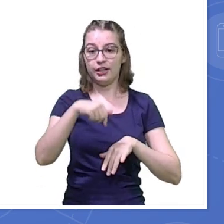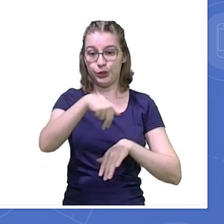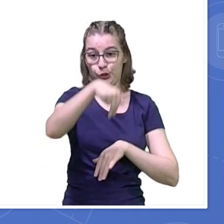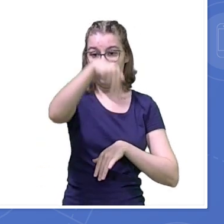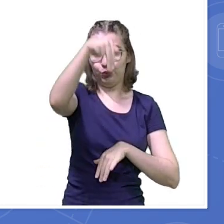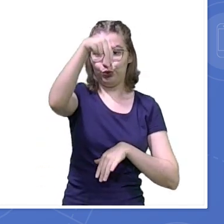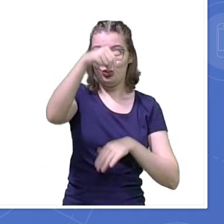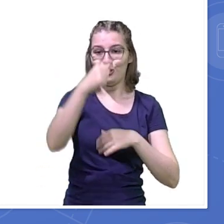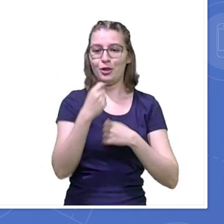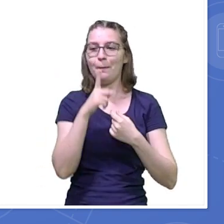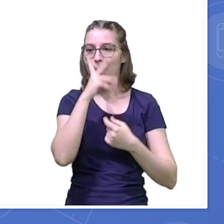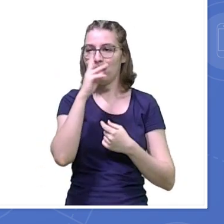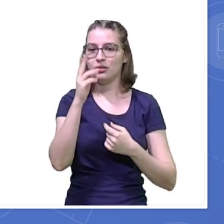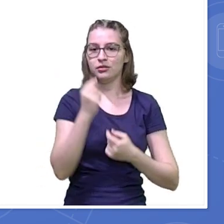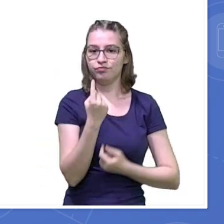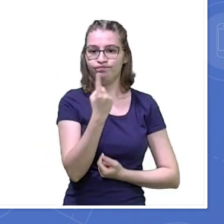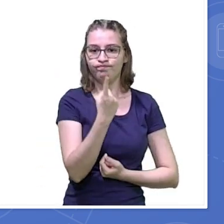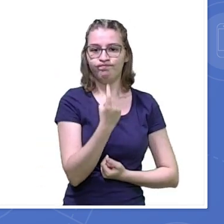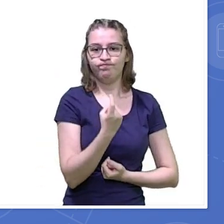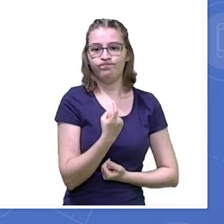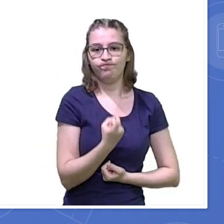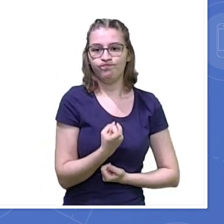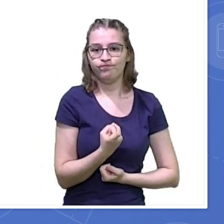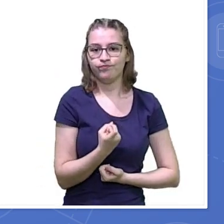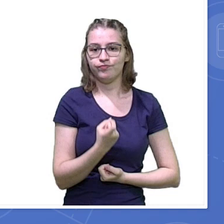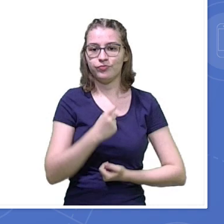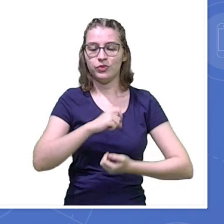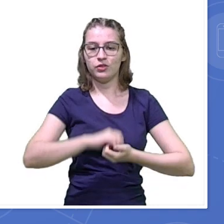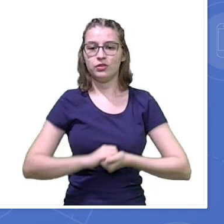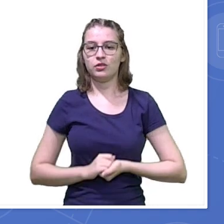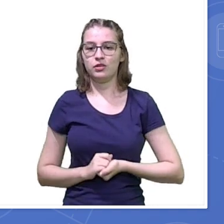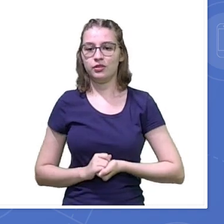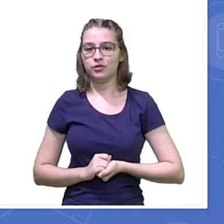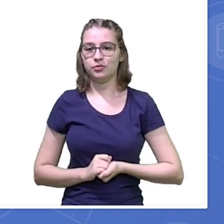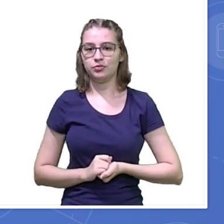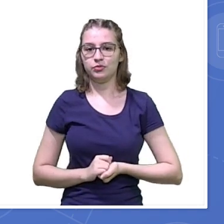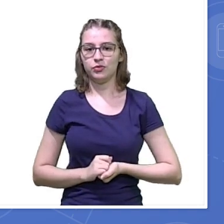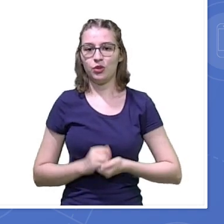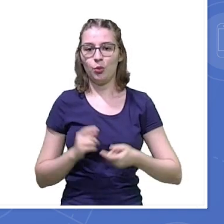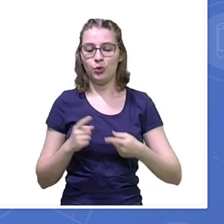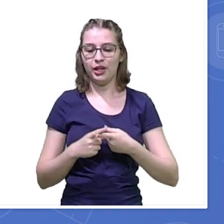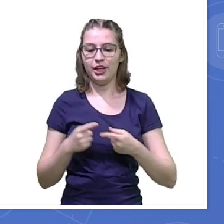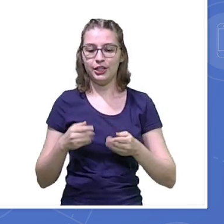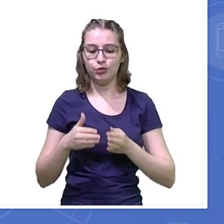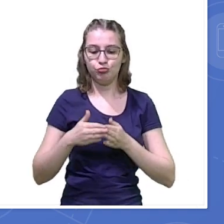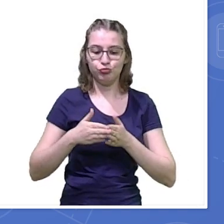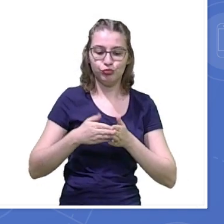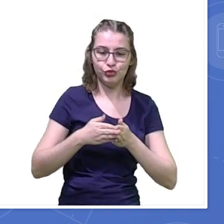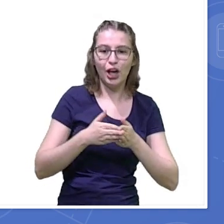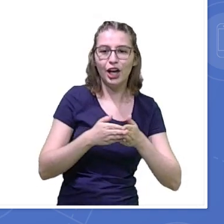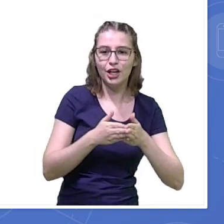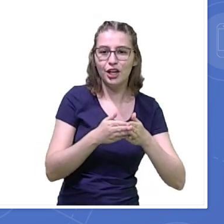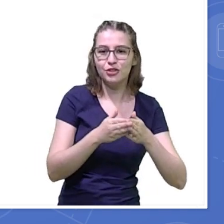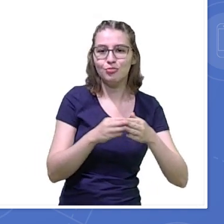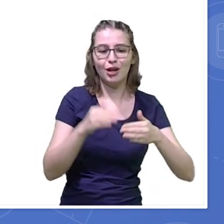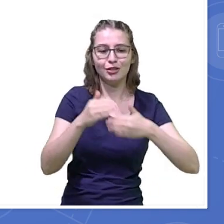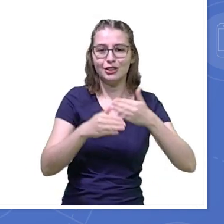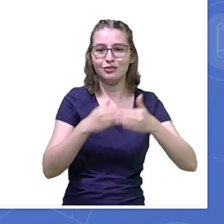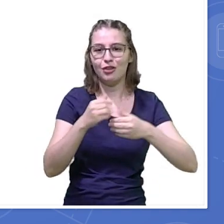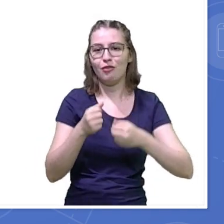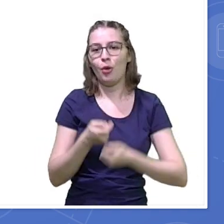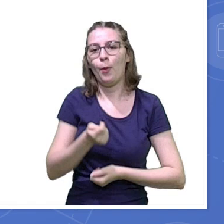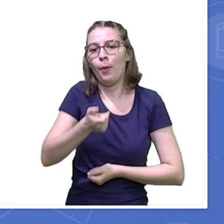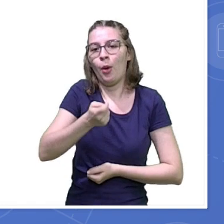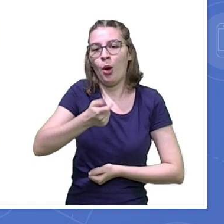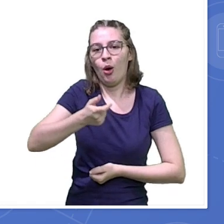relativamente isolada, né, das outras regiões, porque aqui as redes de transporte não tiveram desenvolvimento aí,